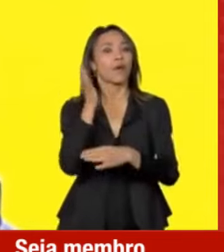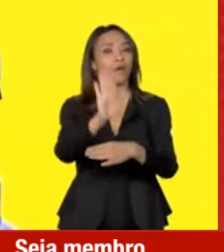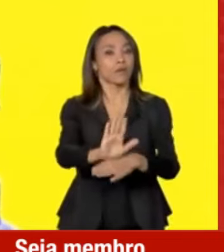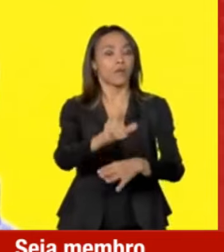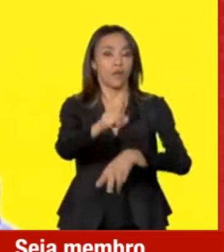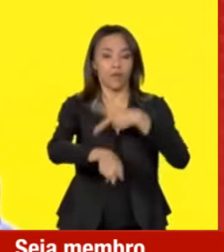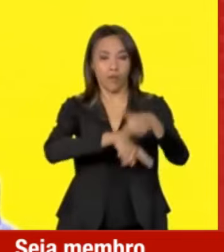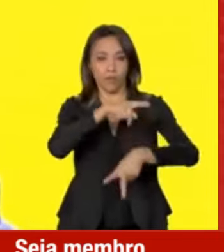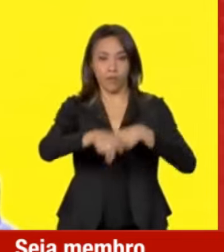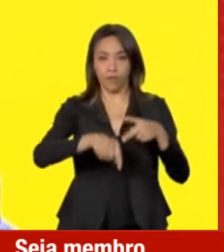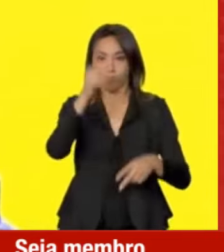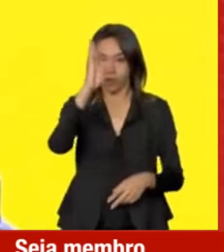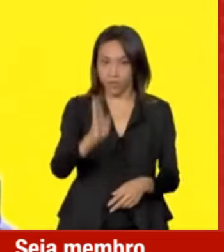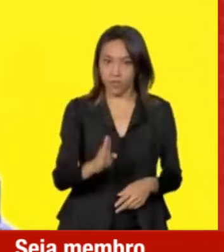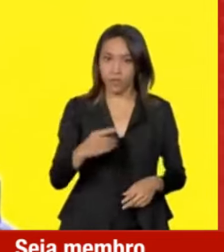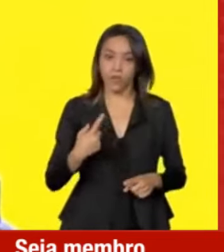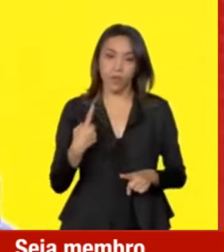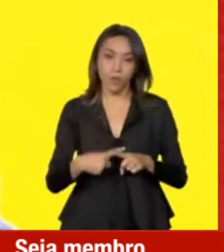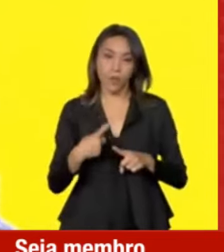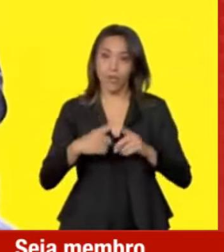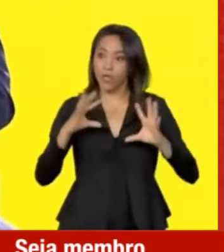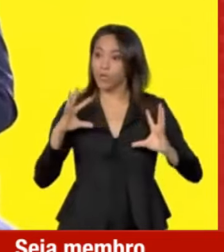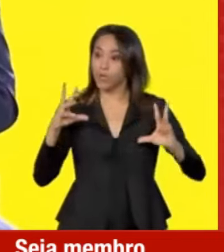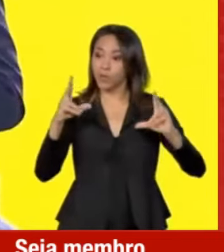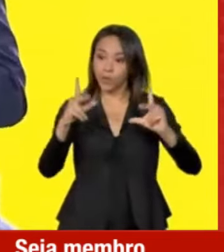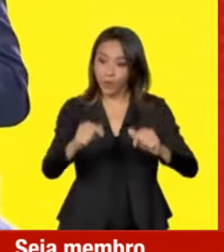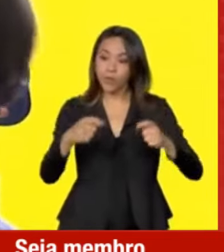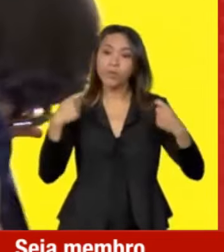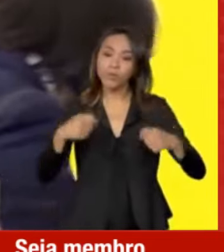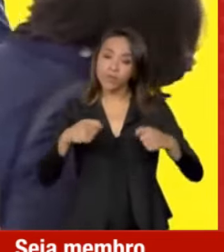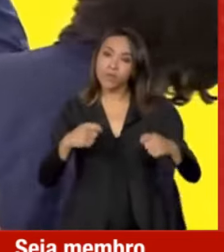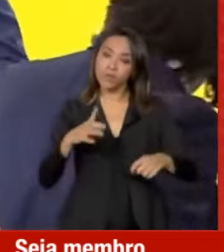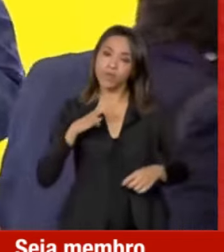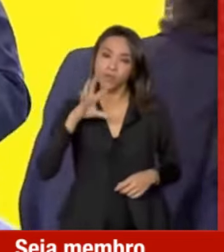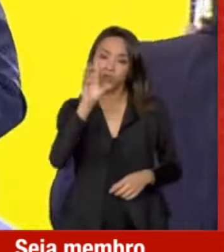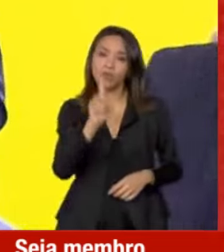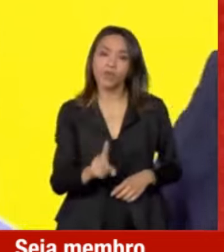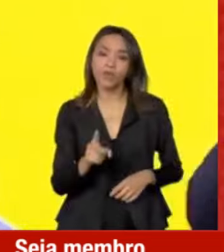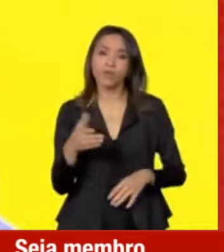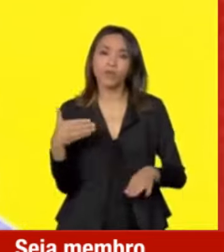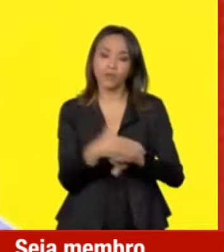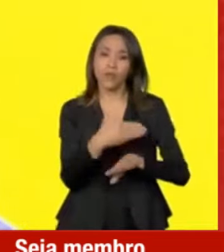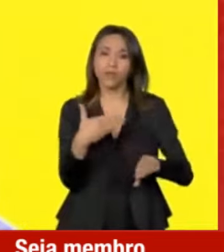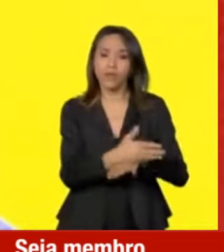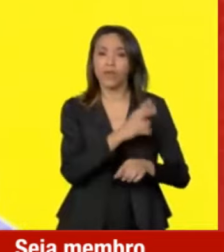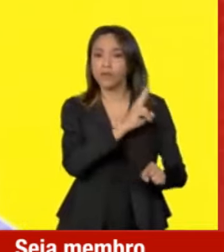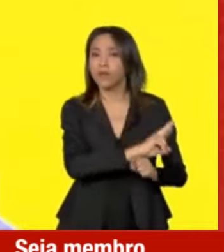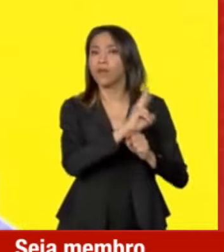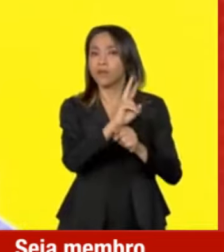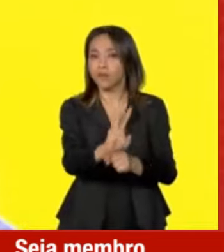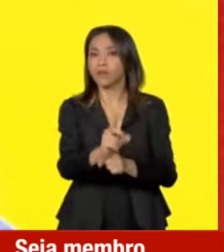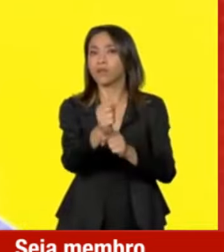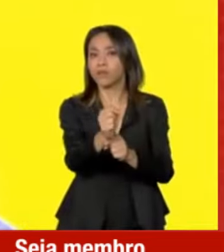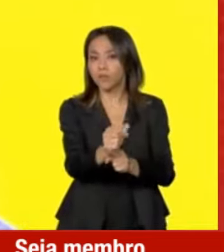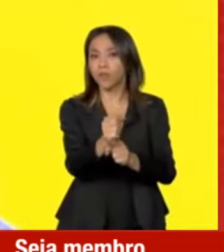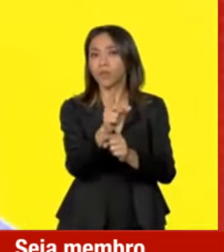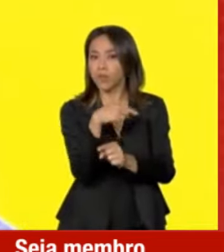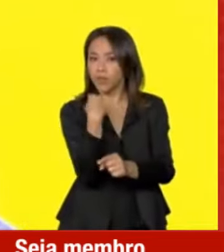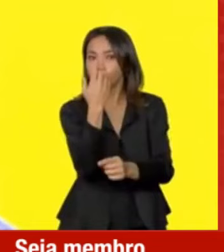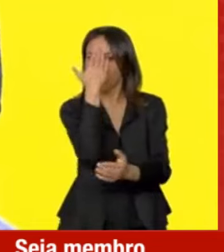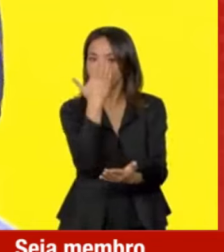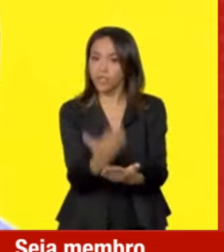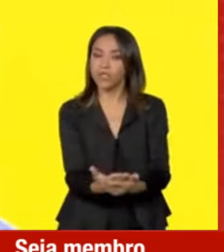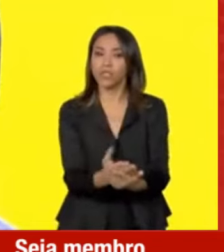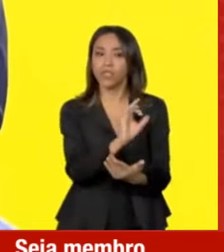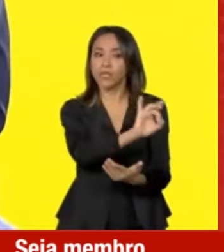porque todos merecem crédito, nós podemos acreditar em cada um dos cidadãos desse país, e eu penso que